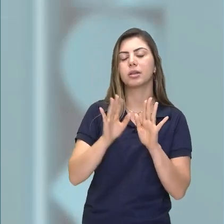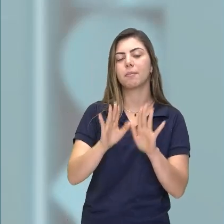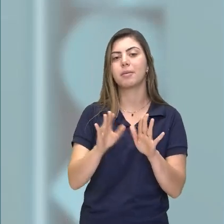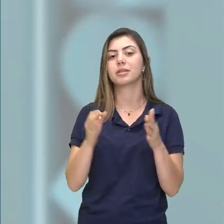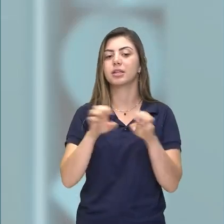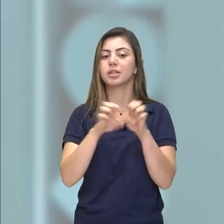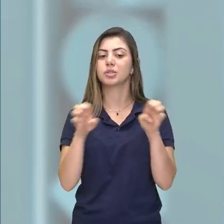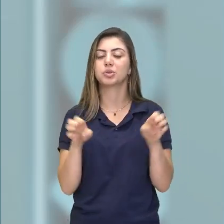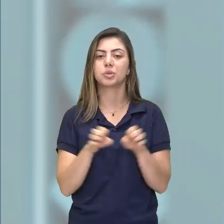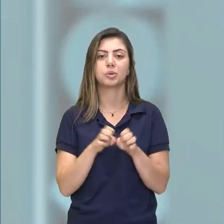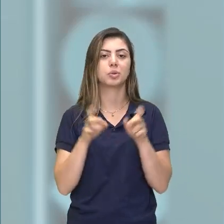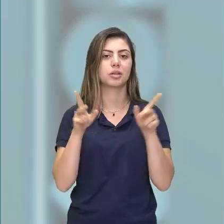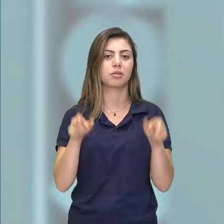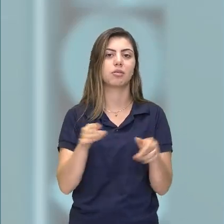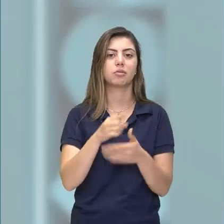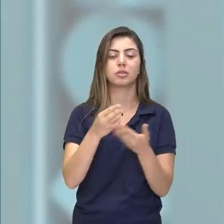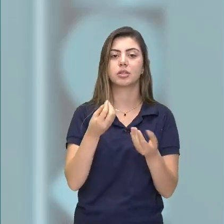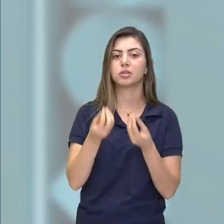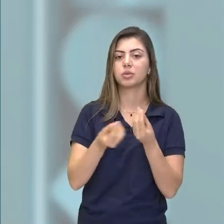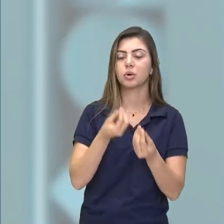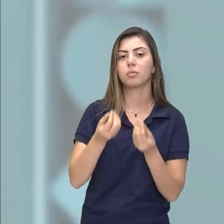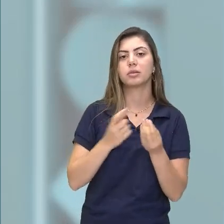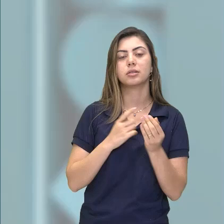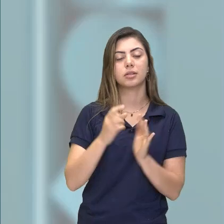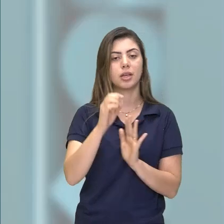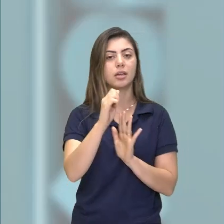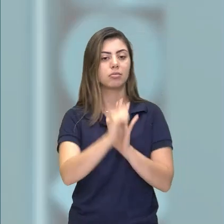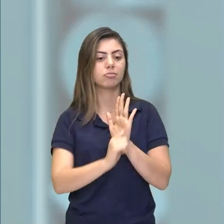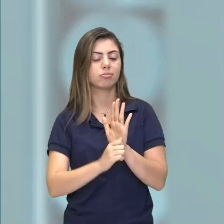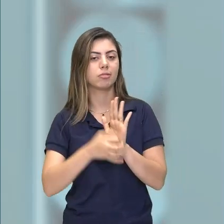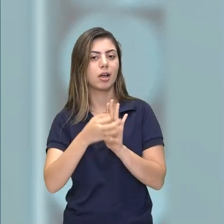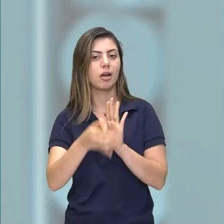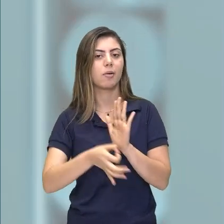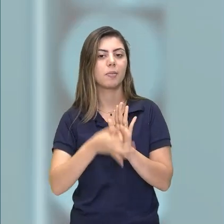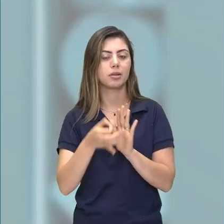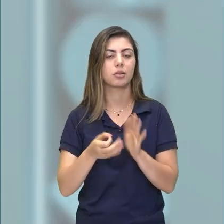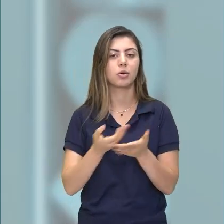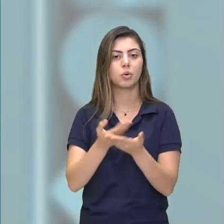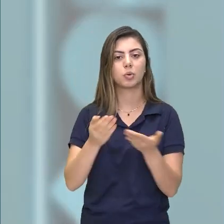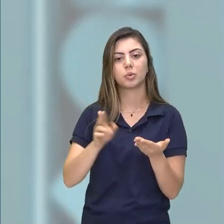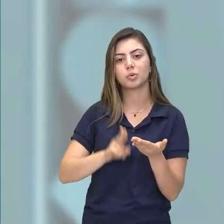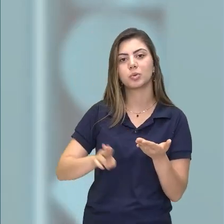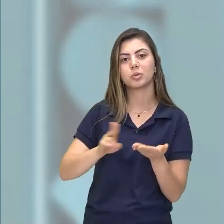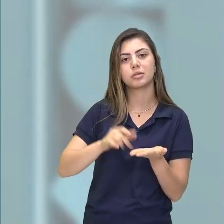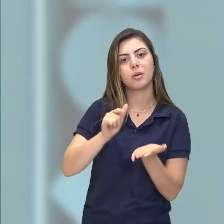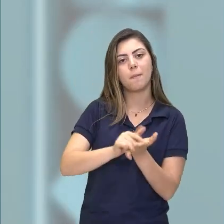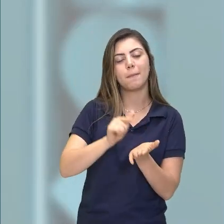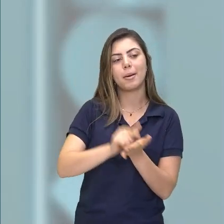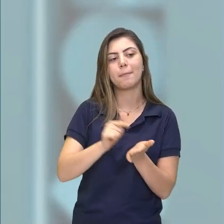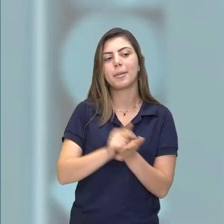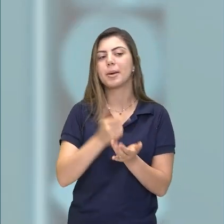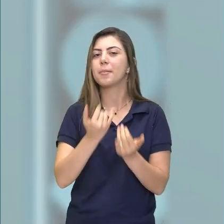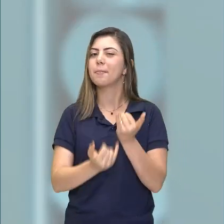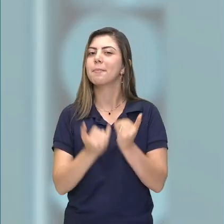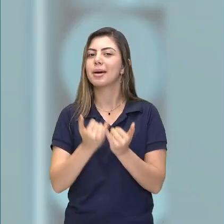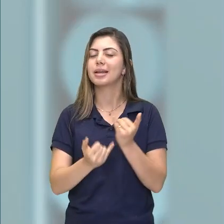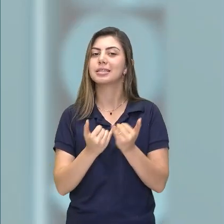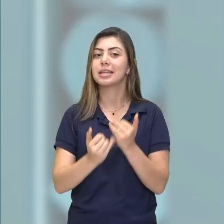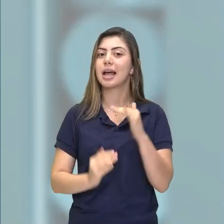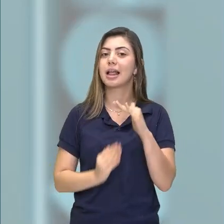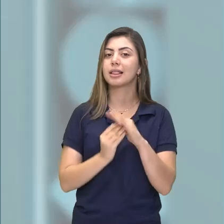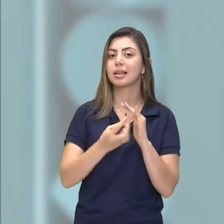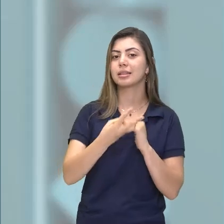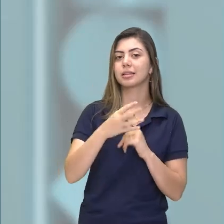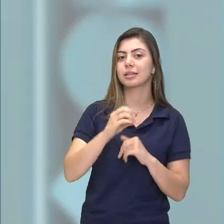estrutura é a mesma. Você faz um texto dissertativo argumentativo, usa a mesma folha, né? Assim, parecida, com até 30 linhas,